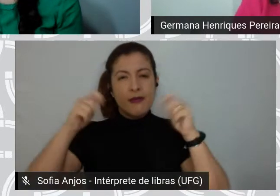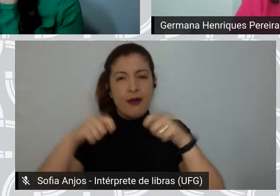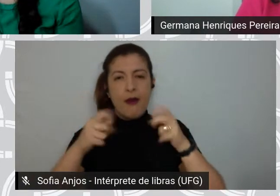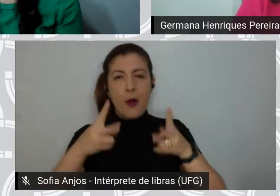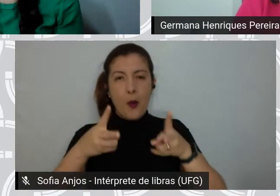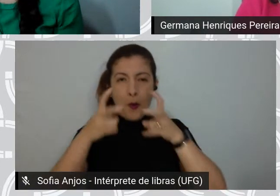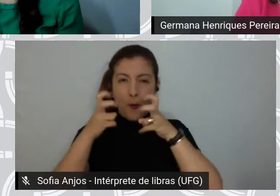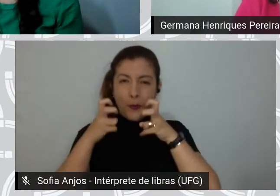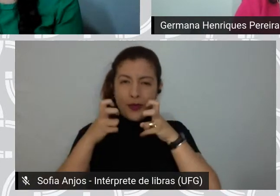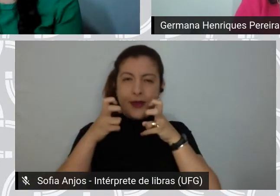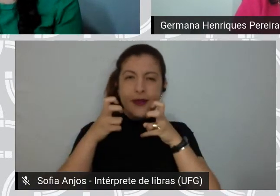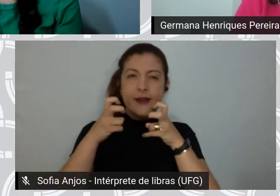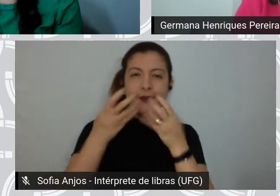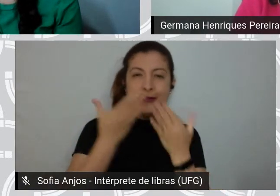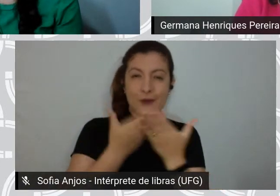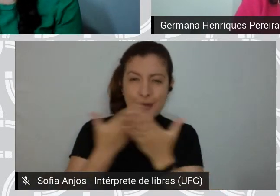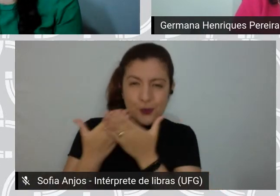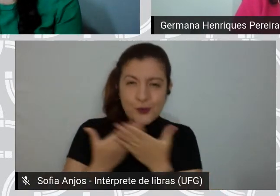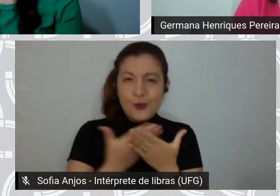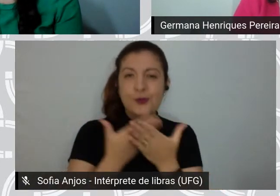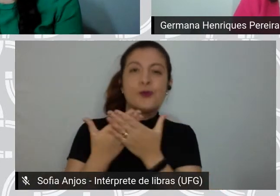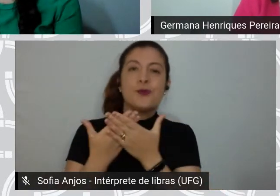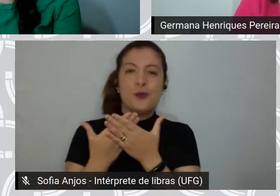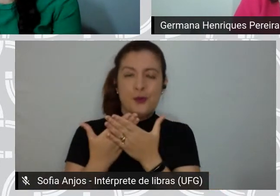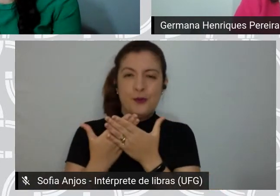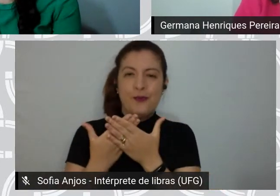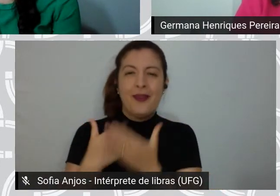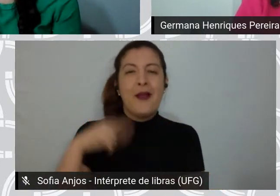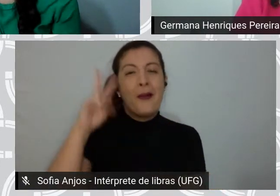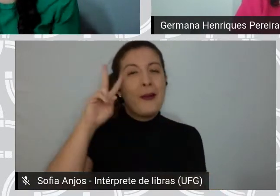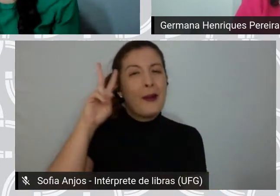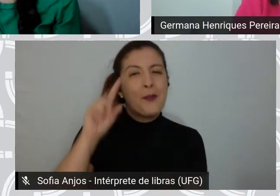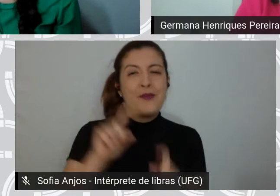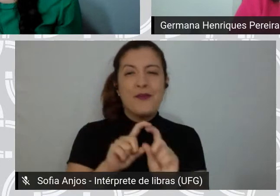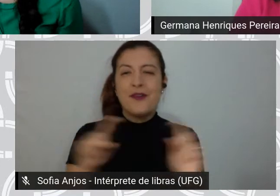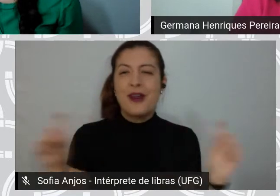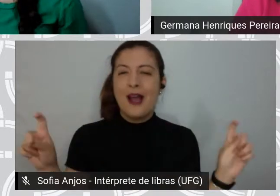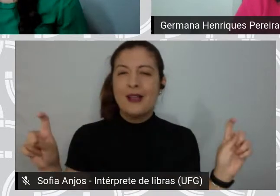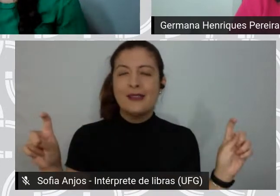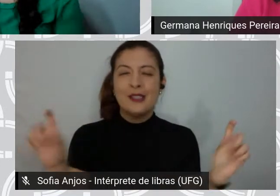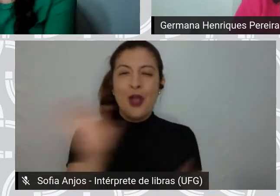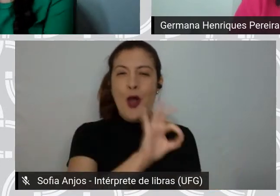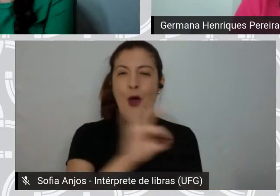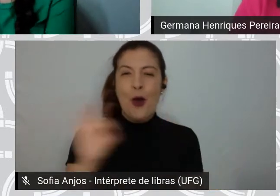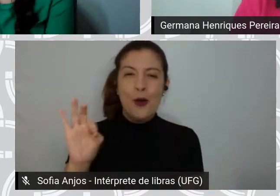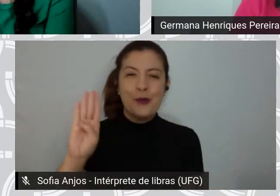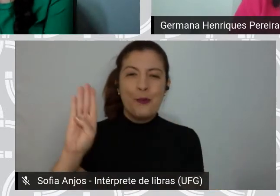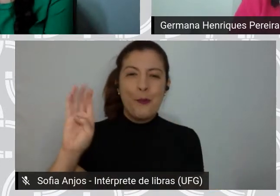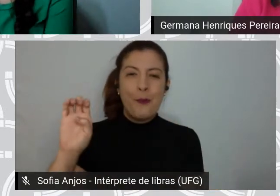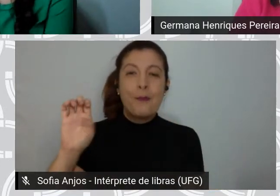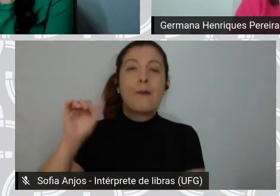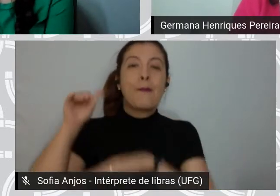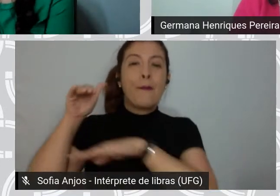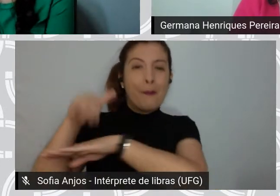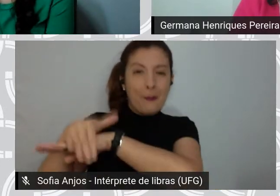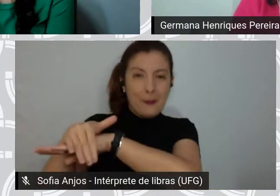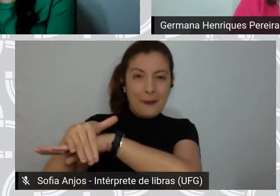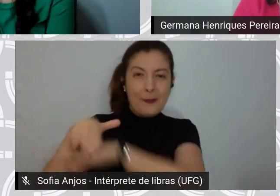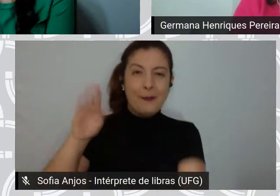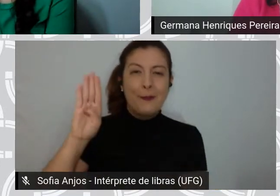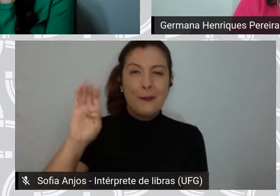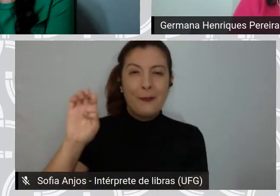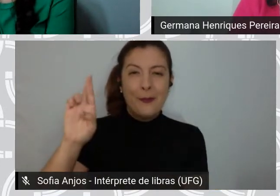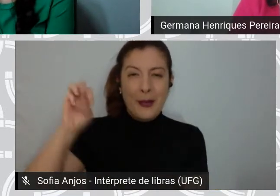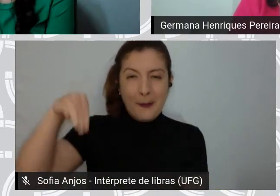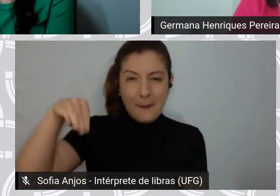Me lembro sempre de uma frase ótima do Bergman, acho que é na tradução e a letra que ele fala isso, né? Ele diz assim,